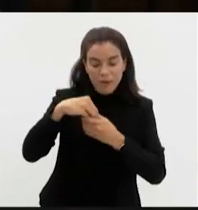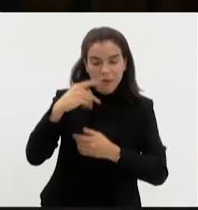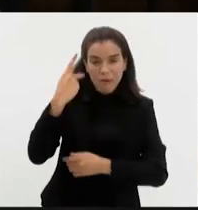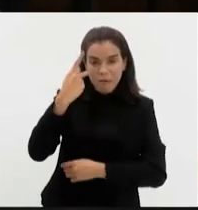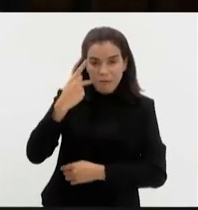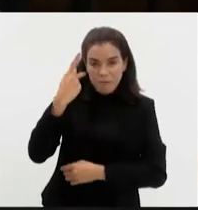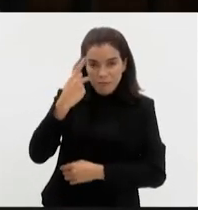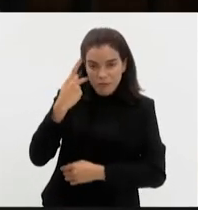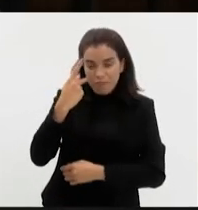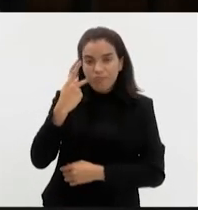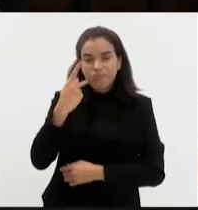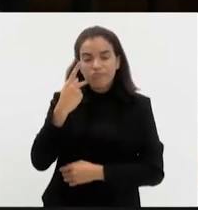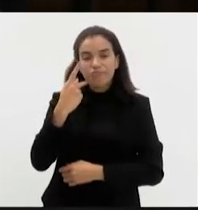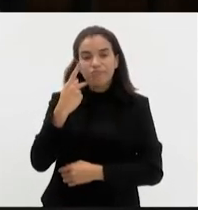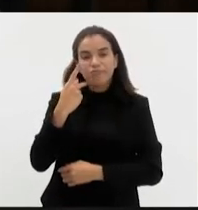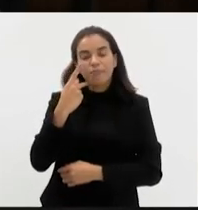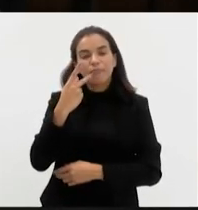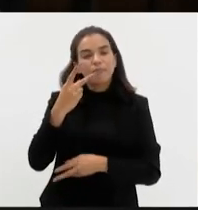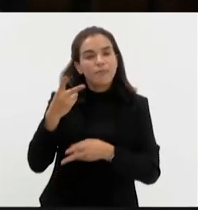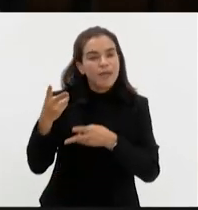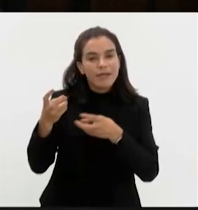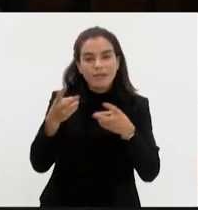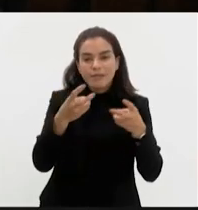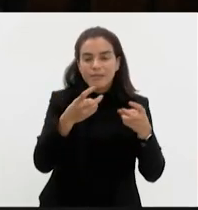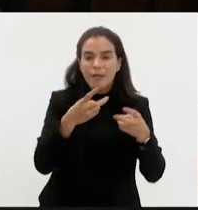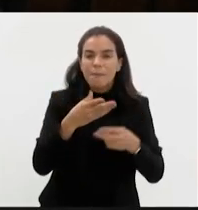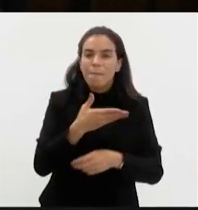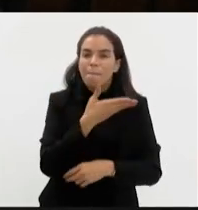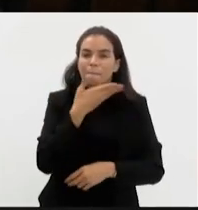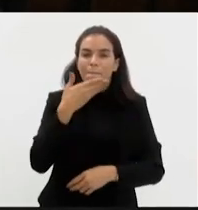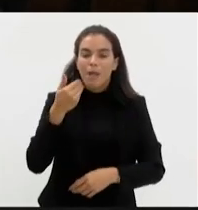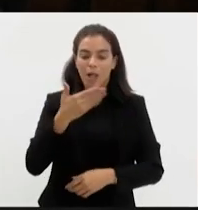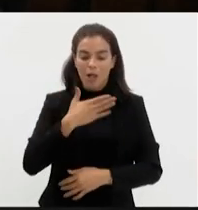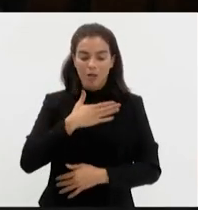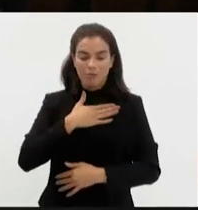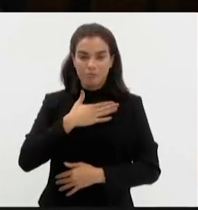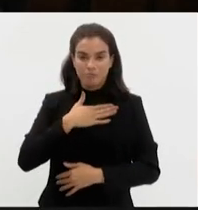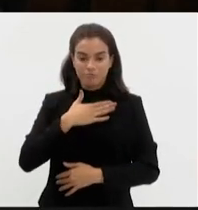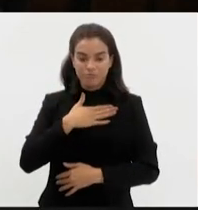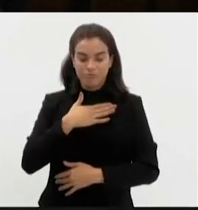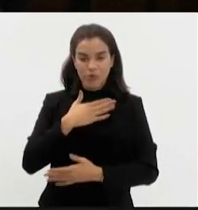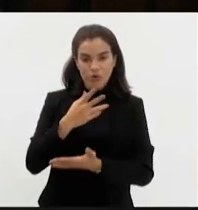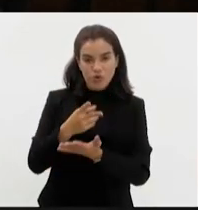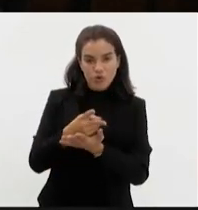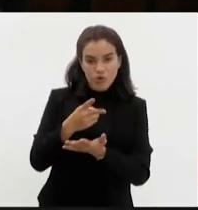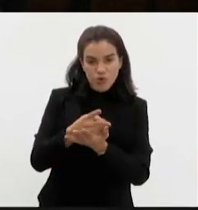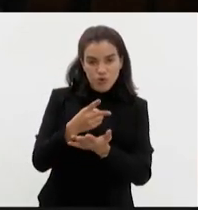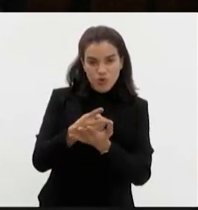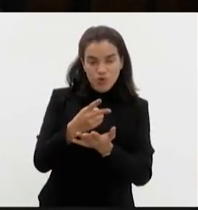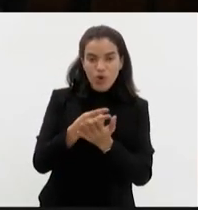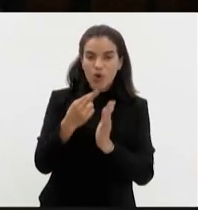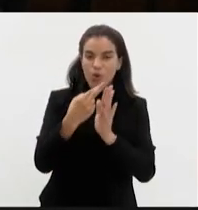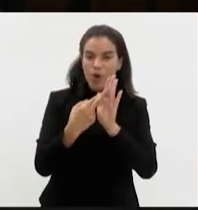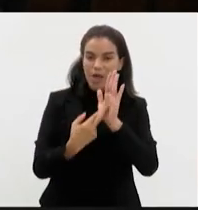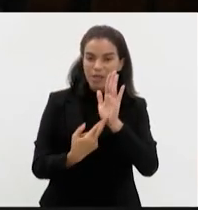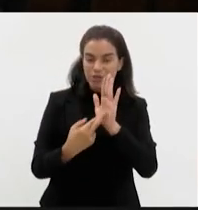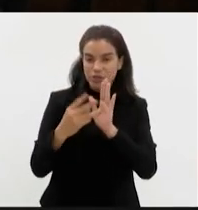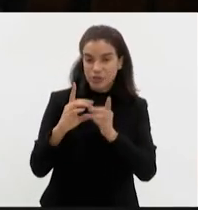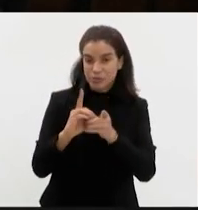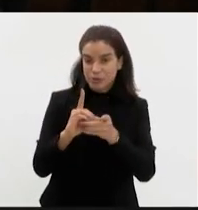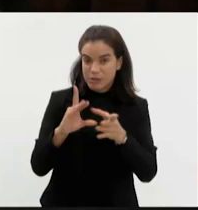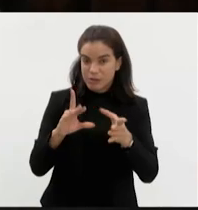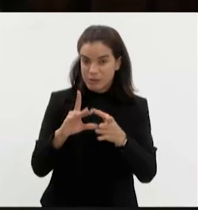enxergam mais eh vantajoso para eles eh preservar o regime democrático mesmo quando estão